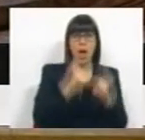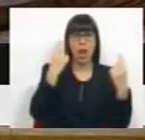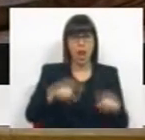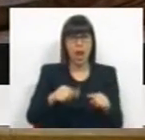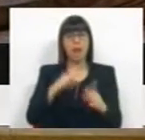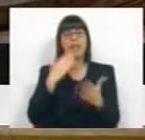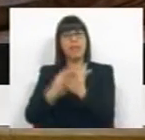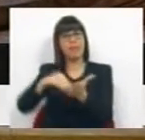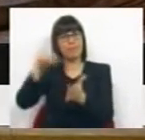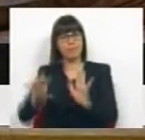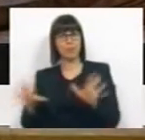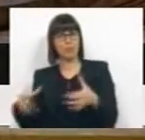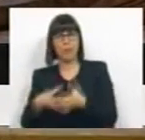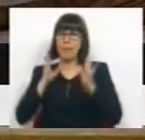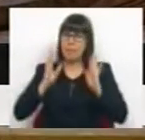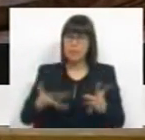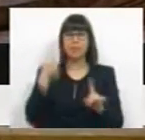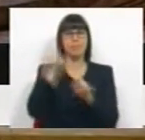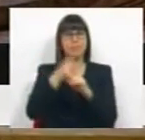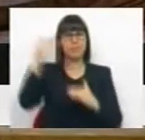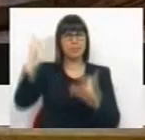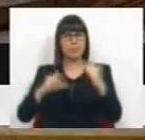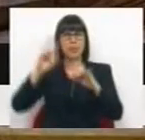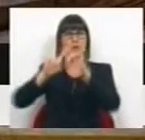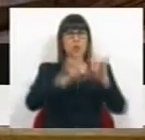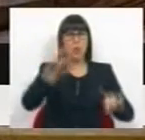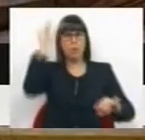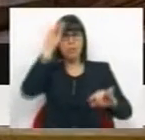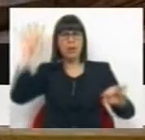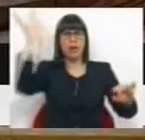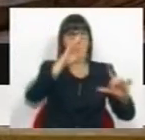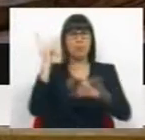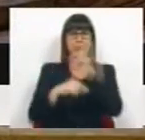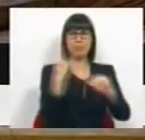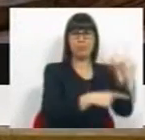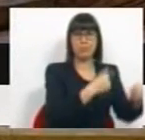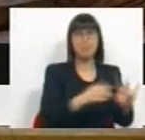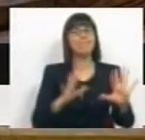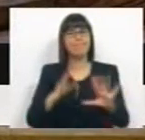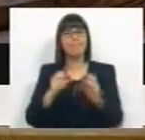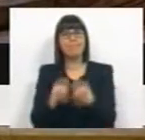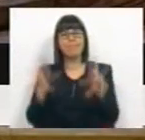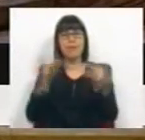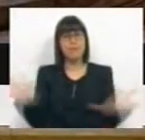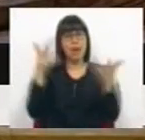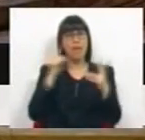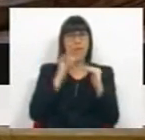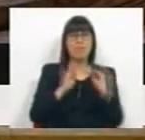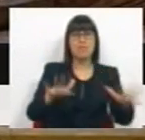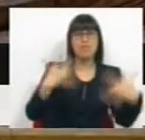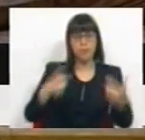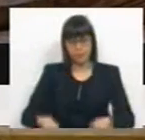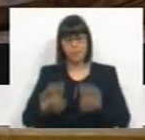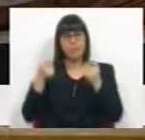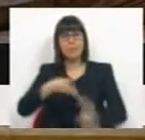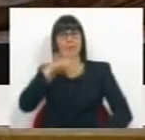e promover a contratação coletiva, combater as assimetrias regionais e a desertificação, trabalhar para uma mobilidade sustentável,